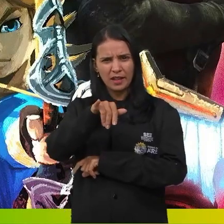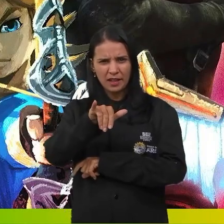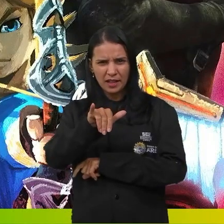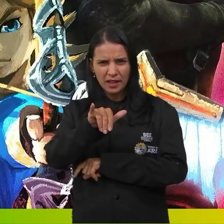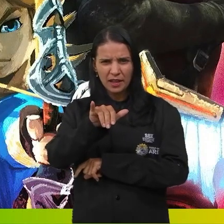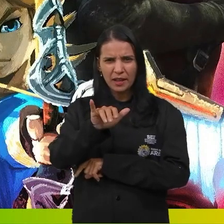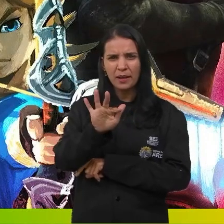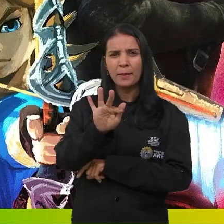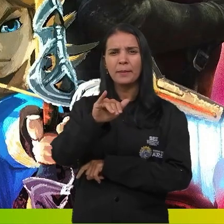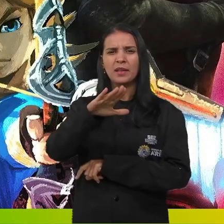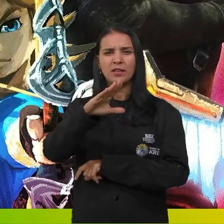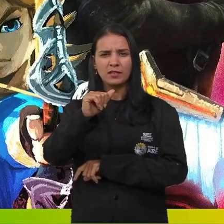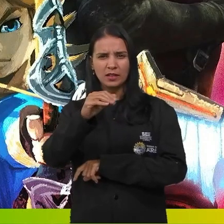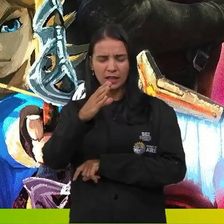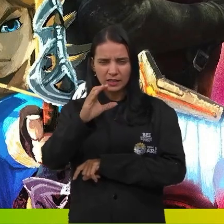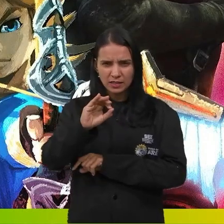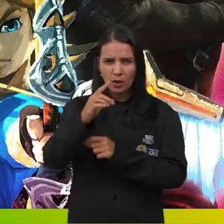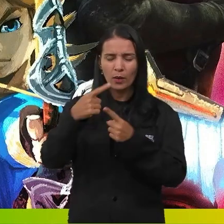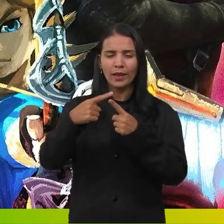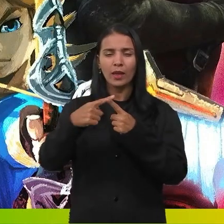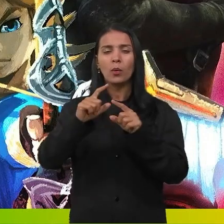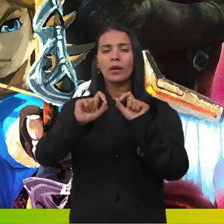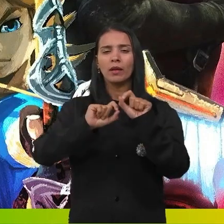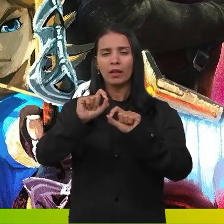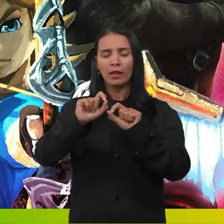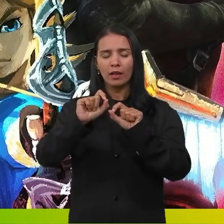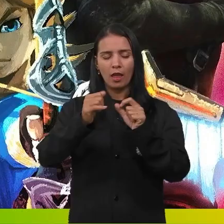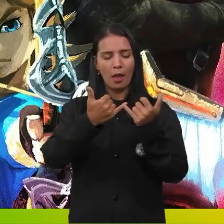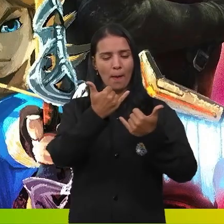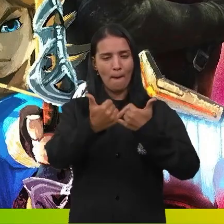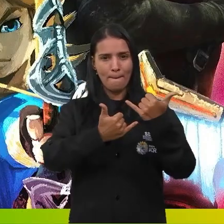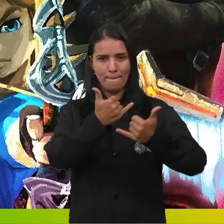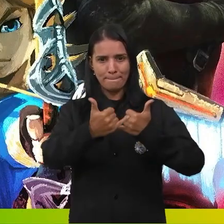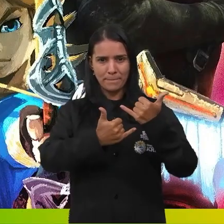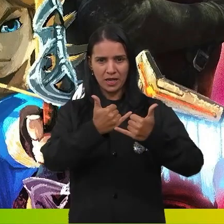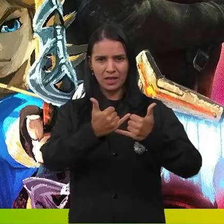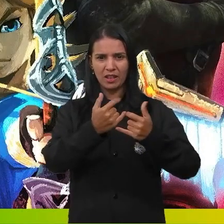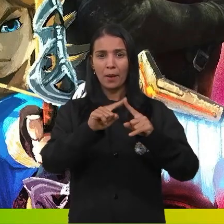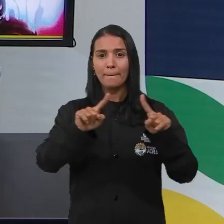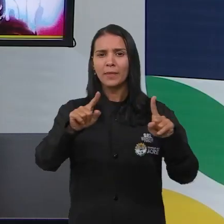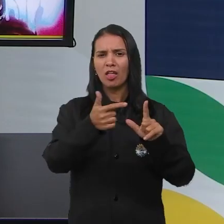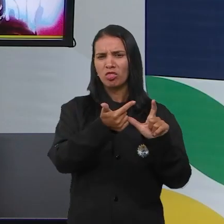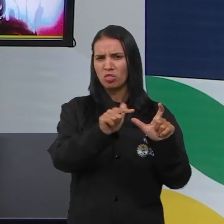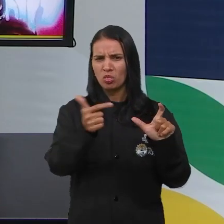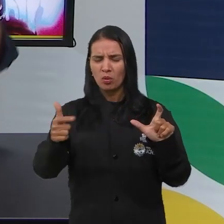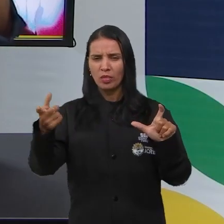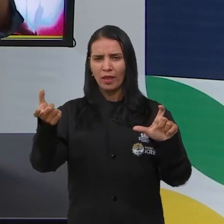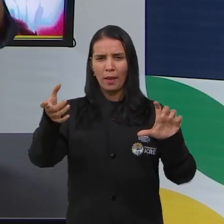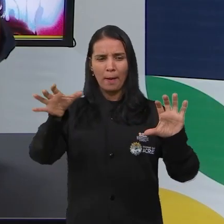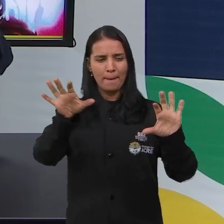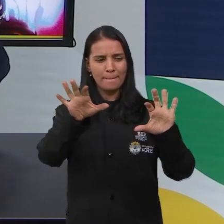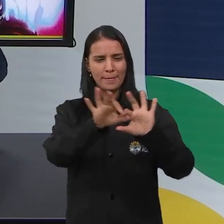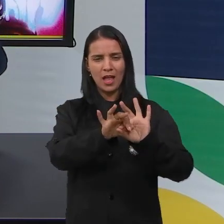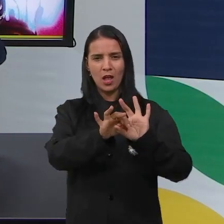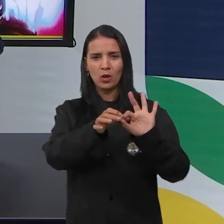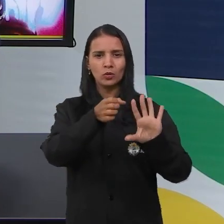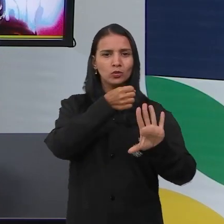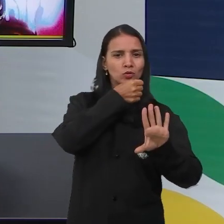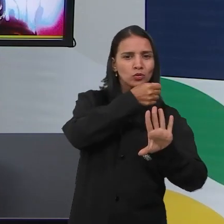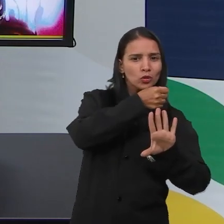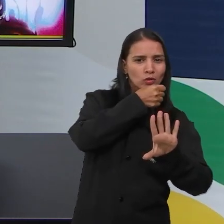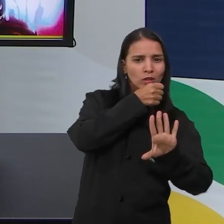educação sem vínculo com narrativas jornalísticas. Então, já temos um problema, porque a